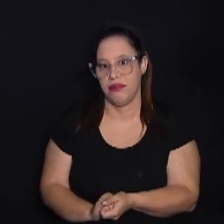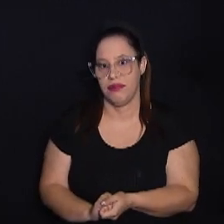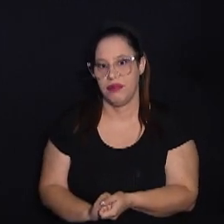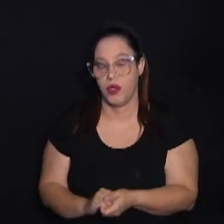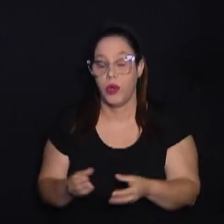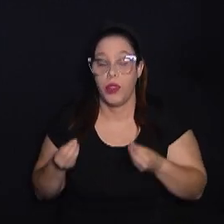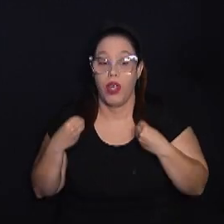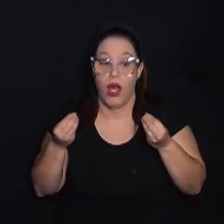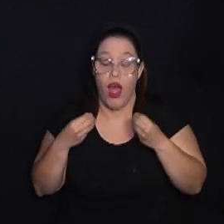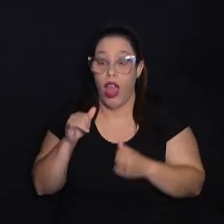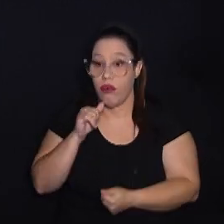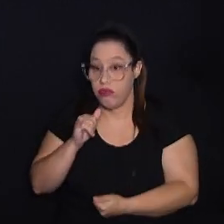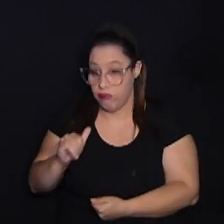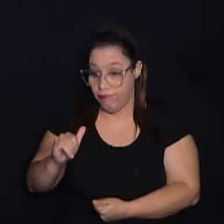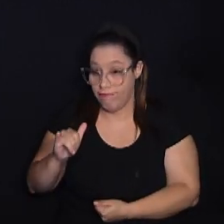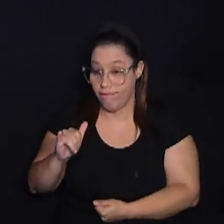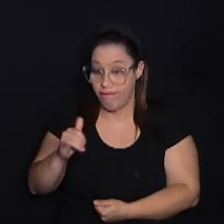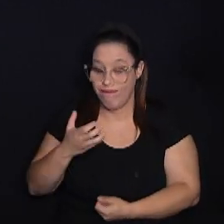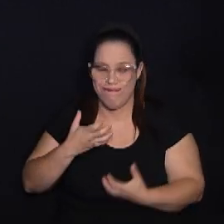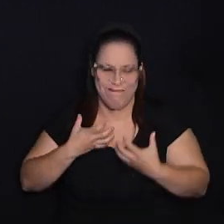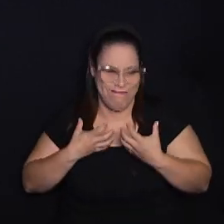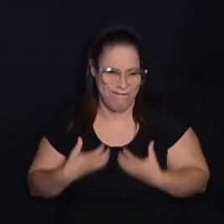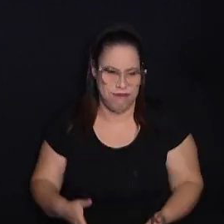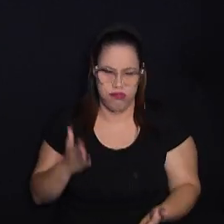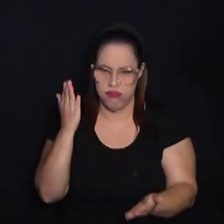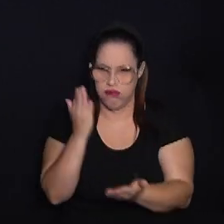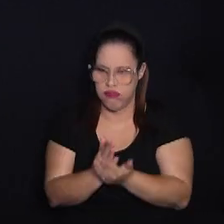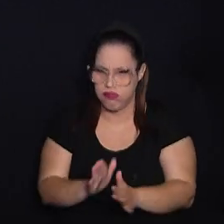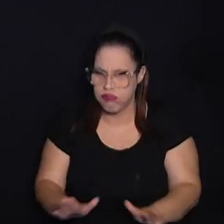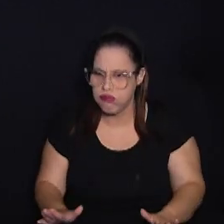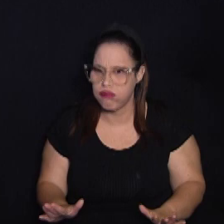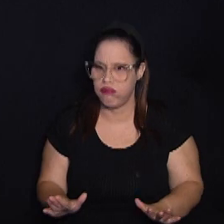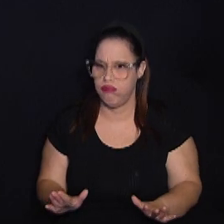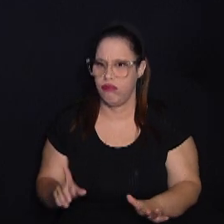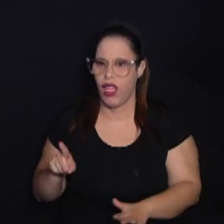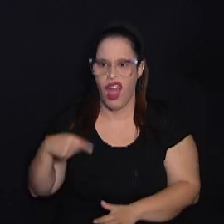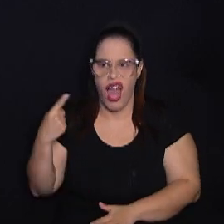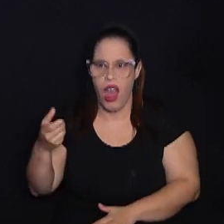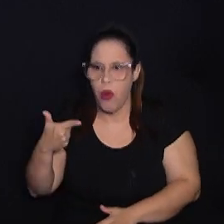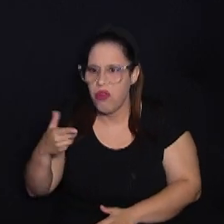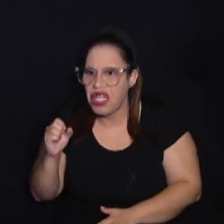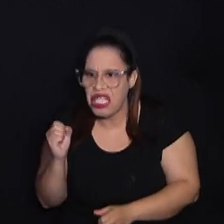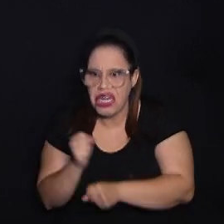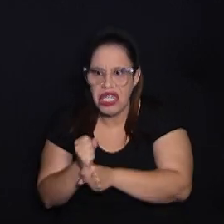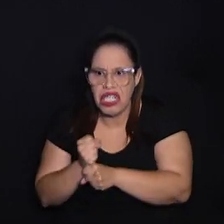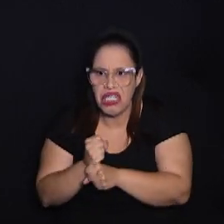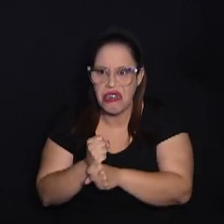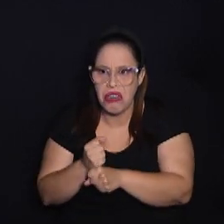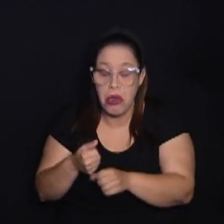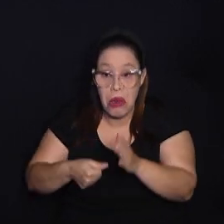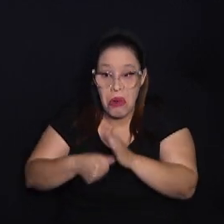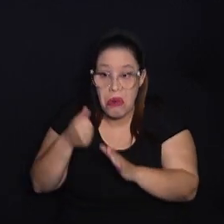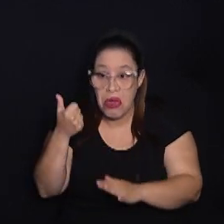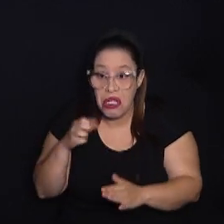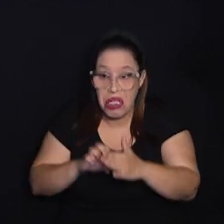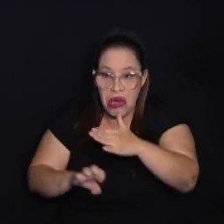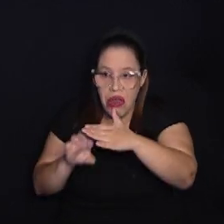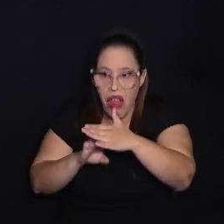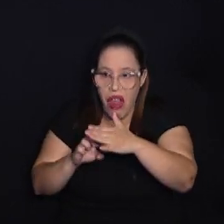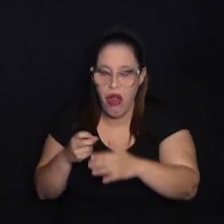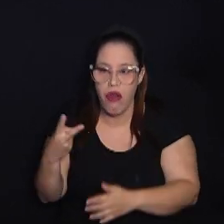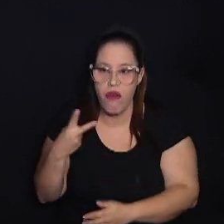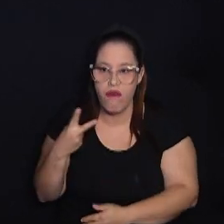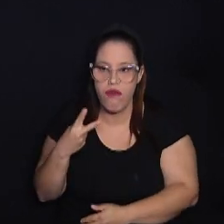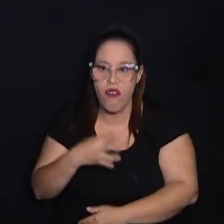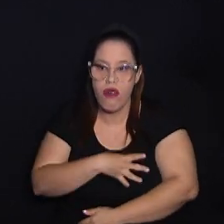Como disse, cansei e parei. Depois de 20 anos numa só empresa, com